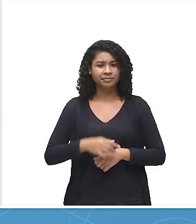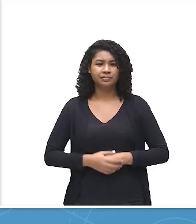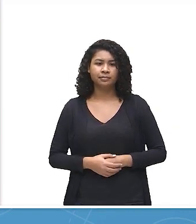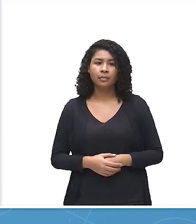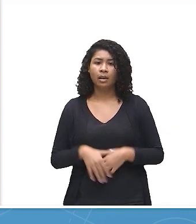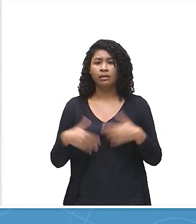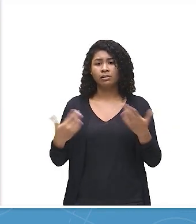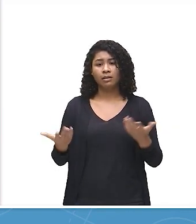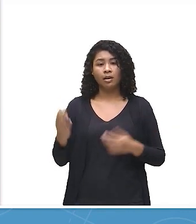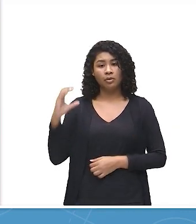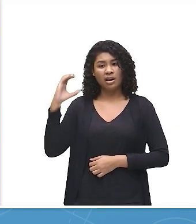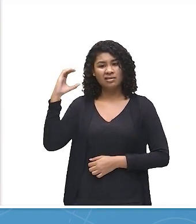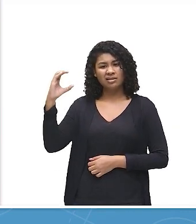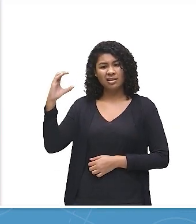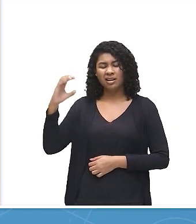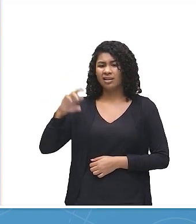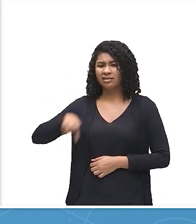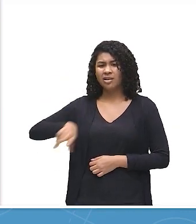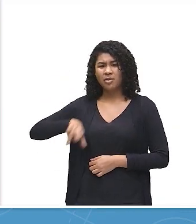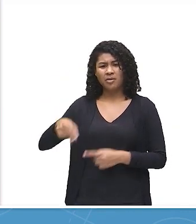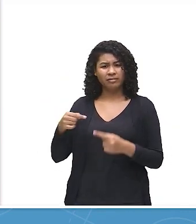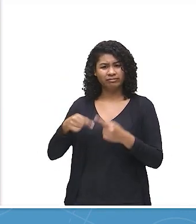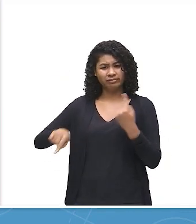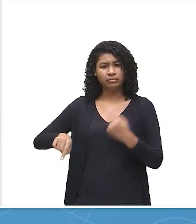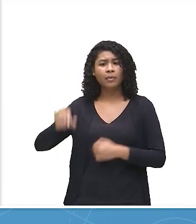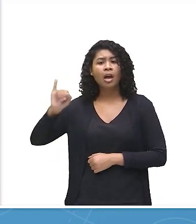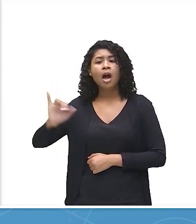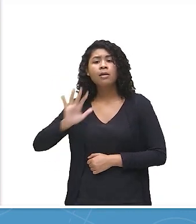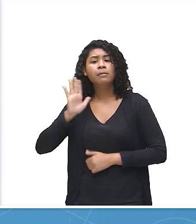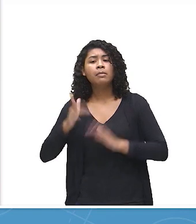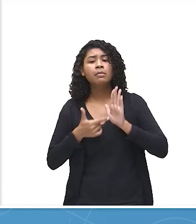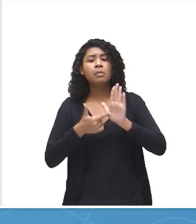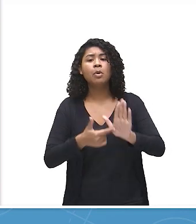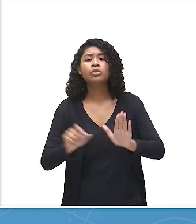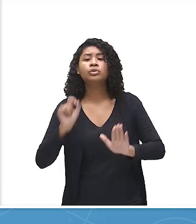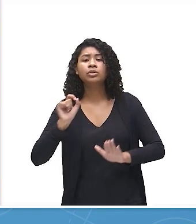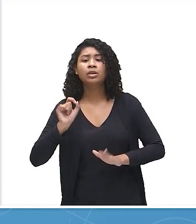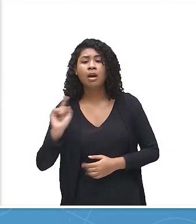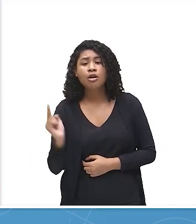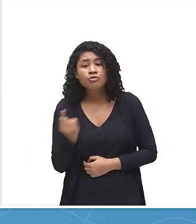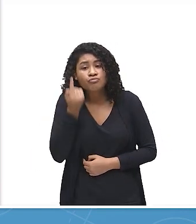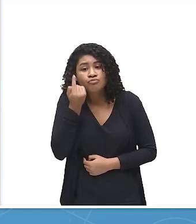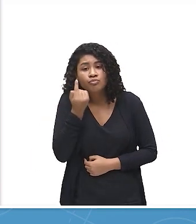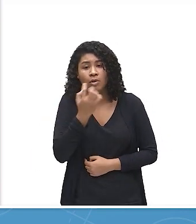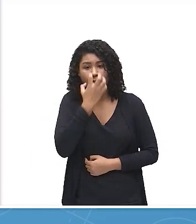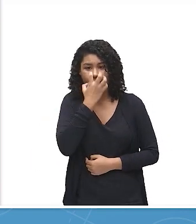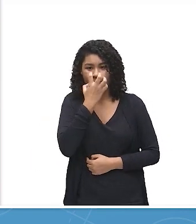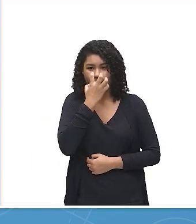aconteceu aqui, tá? Na letra C, eu tenho the dogs,